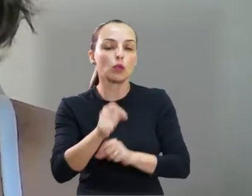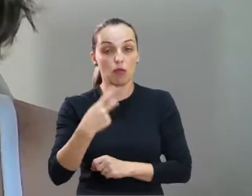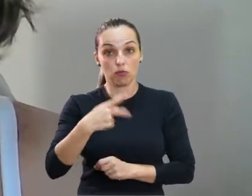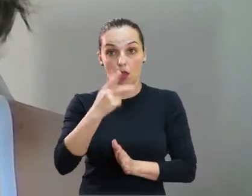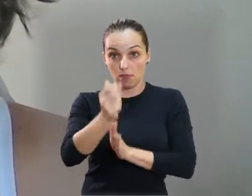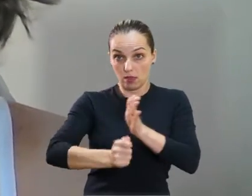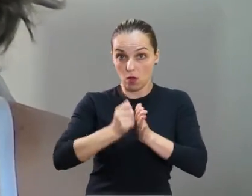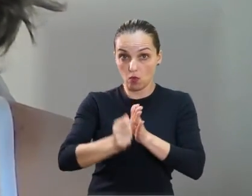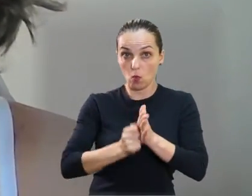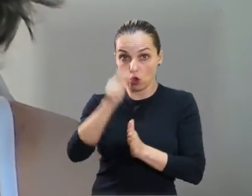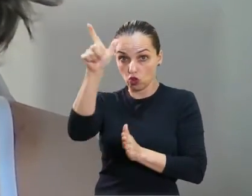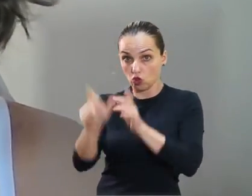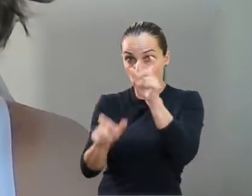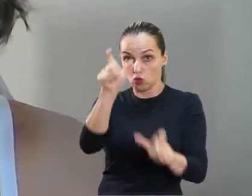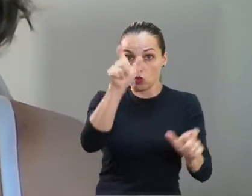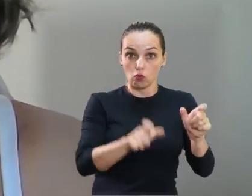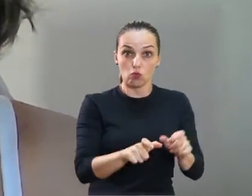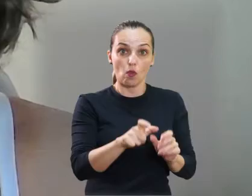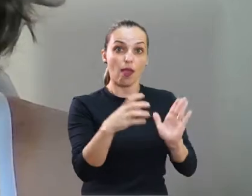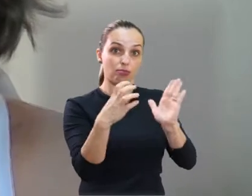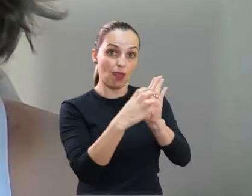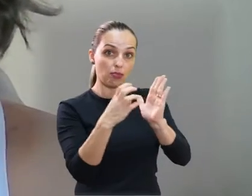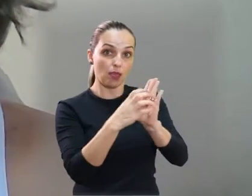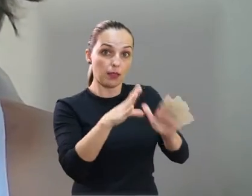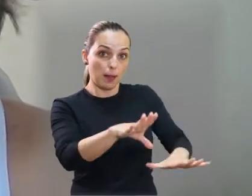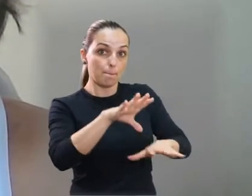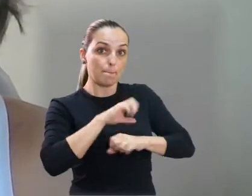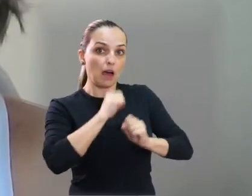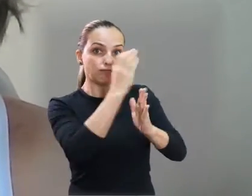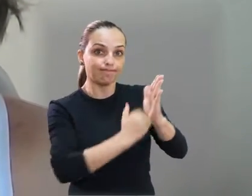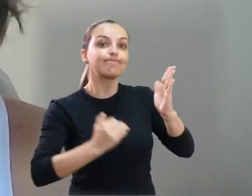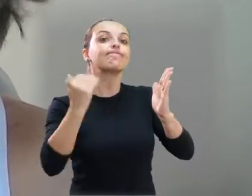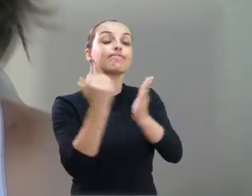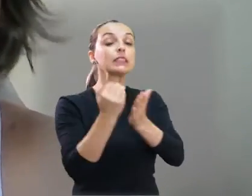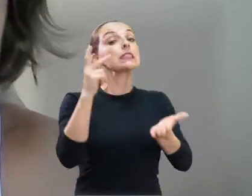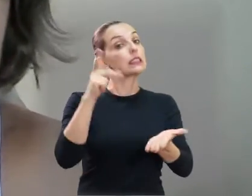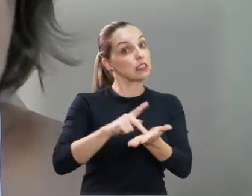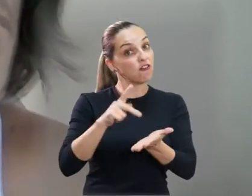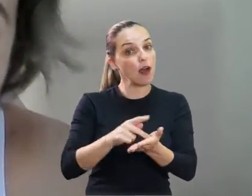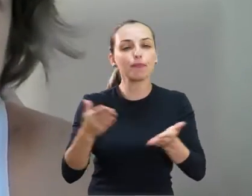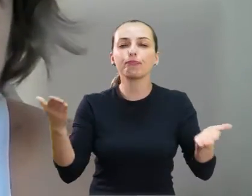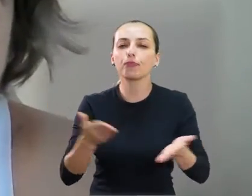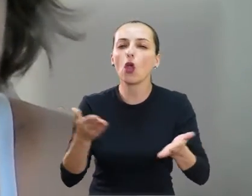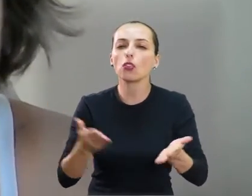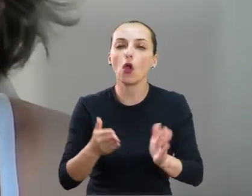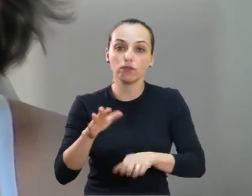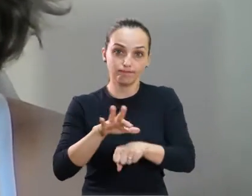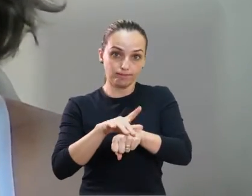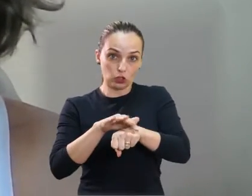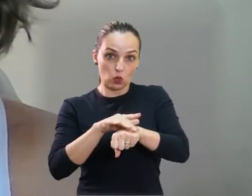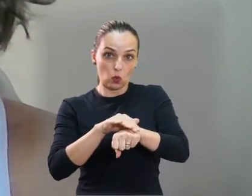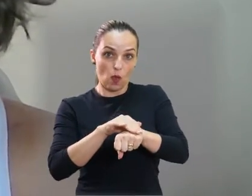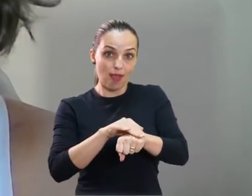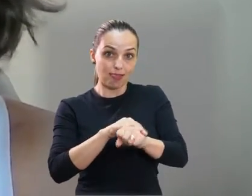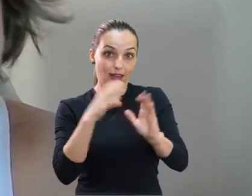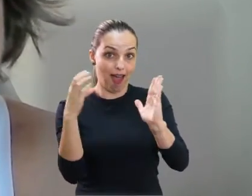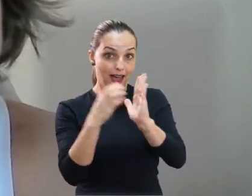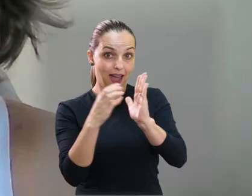portadores de HIV em nosso município. Hoje não se conhece mais a doença AIDS, né? O que